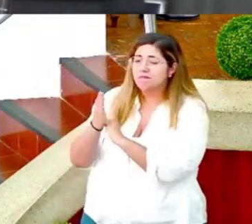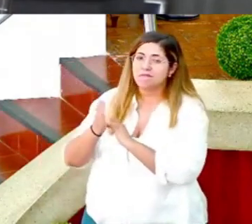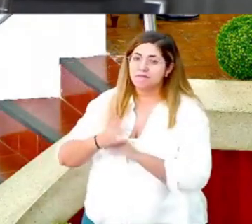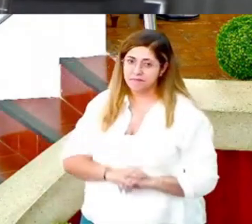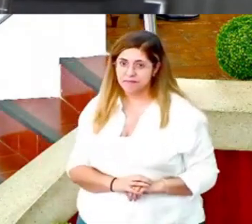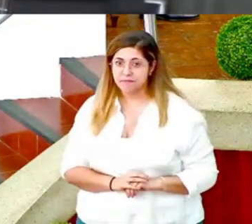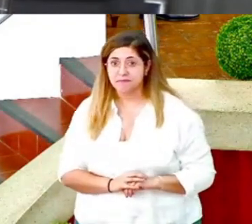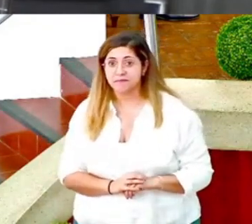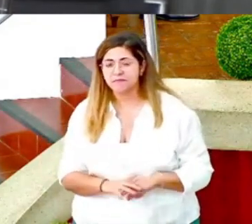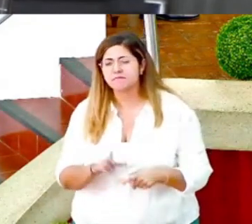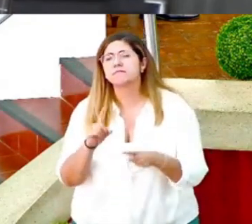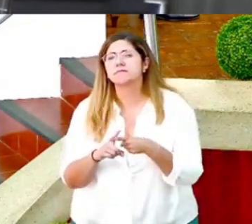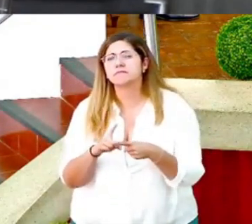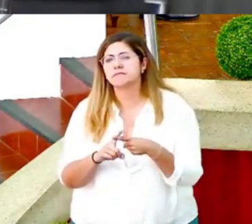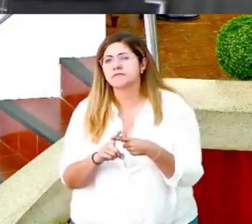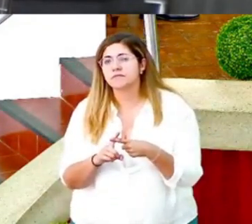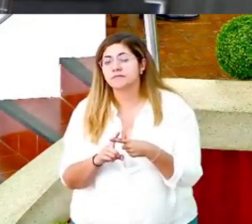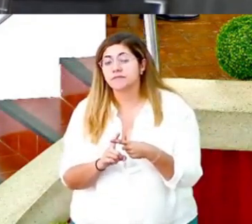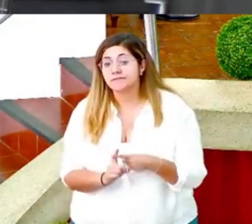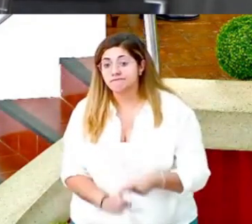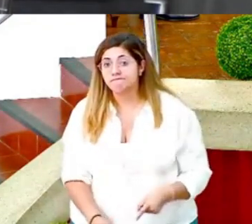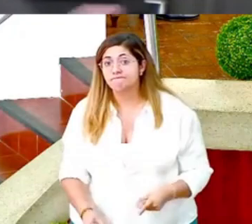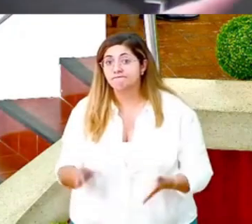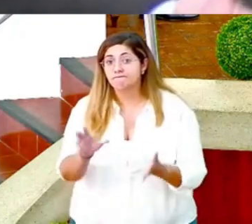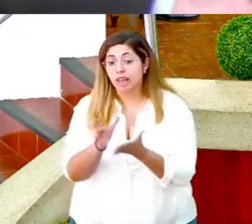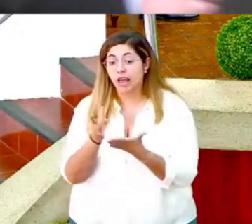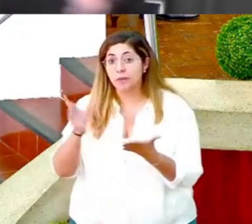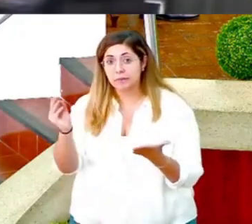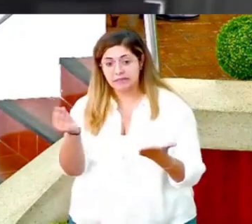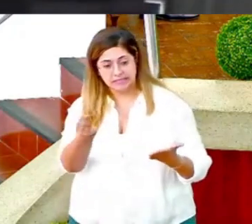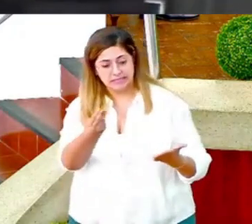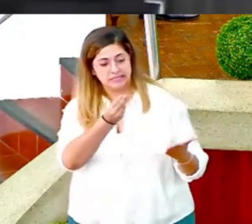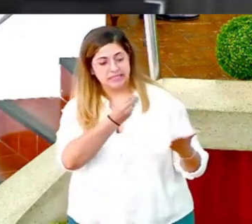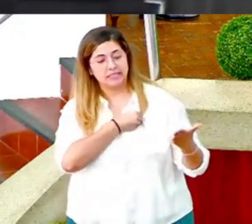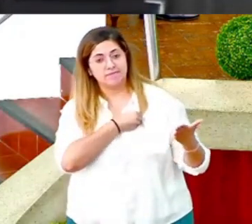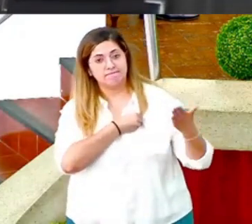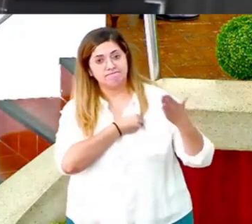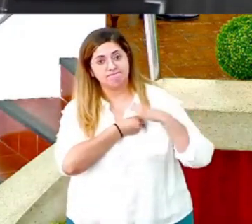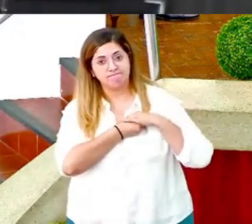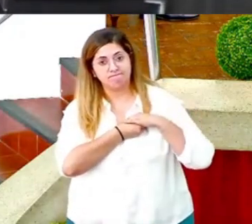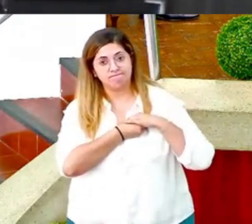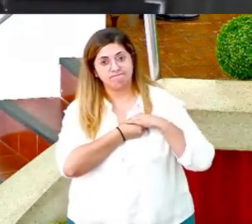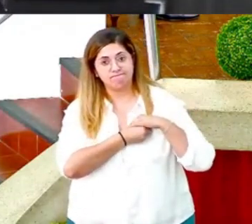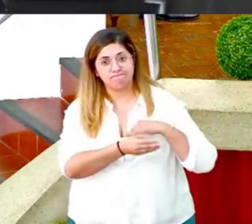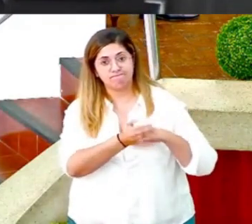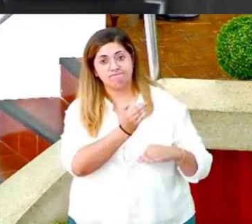a palavra de Deus, atingiu em cheio o seu coração.